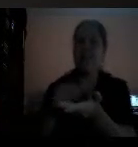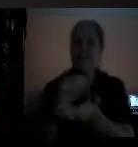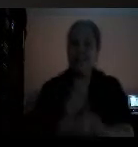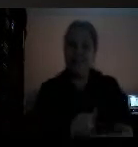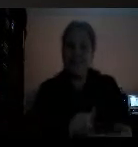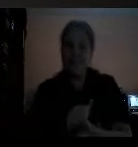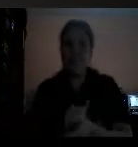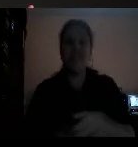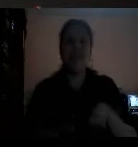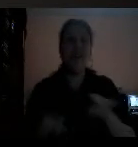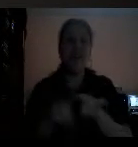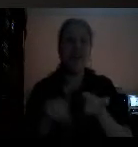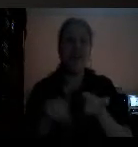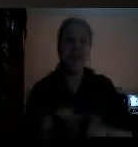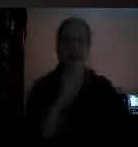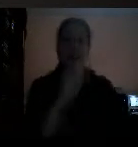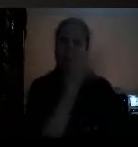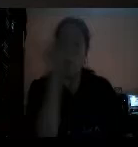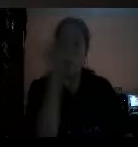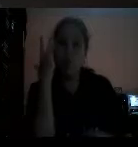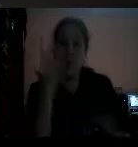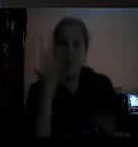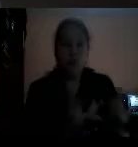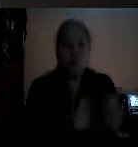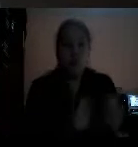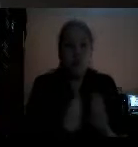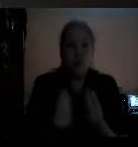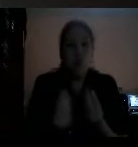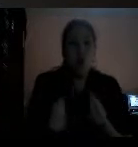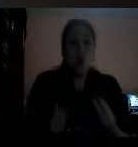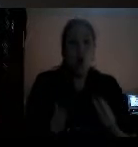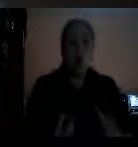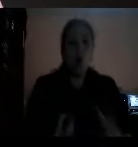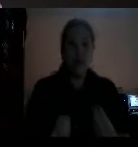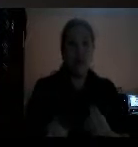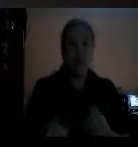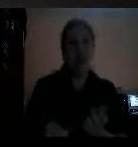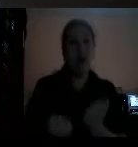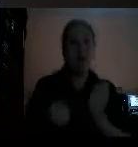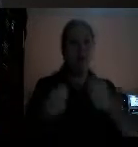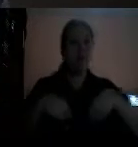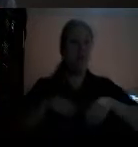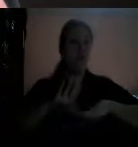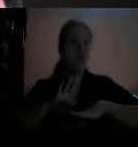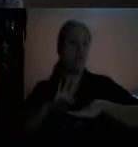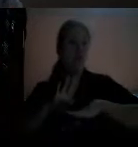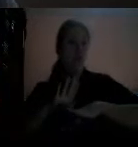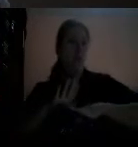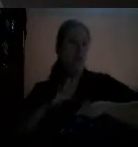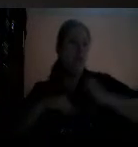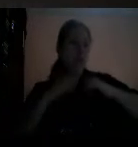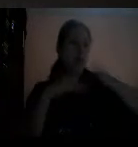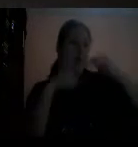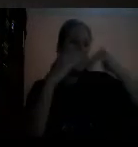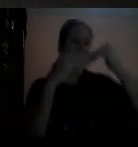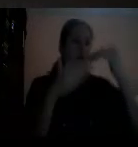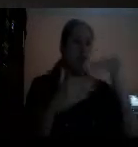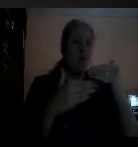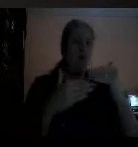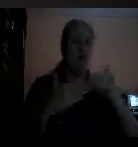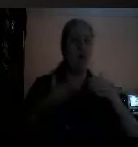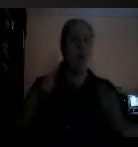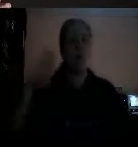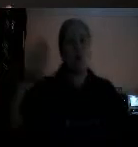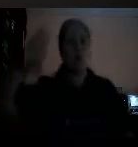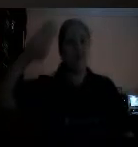possibilitando o desenvolvimento de uma forte marinha, de uma forte o quê? Infantaria. Bicho, vale a pena lembrar